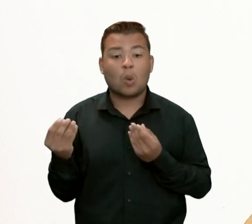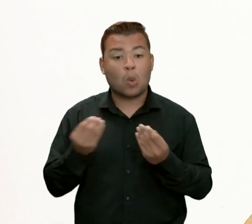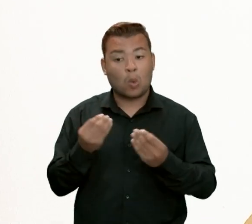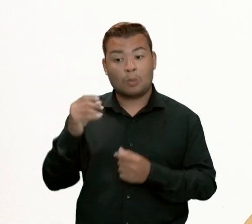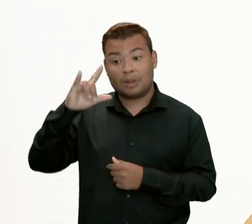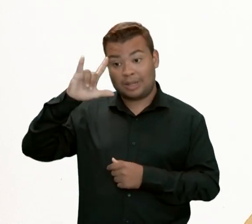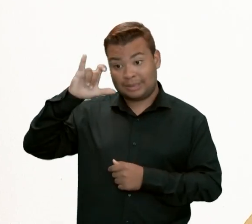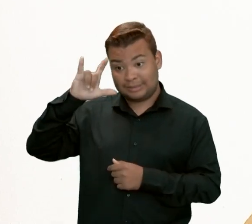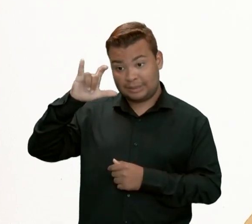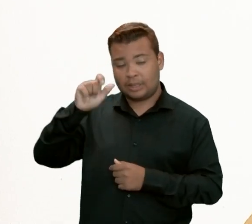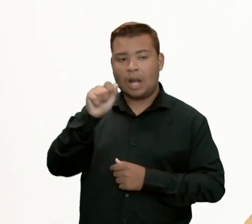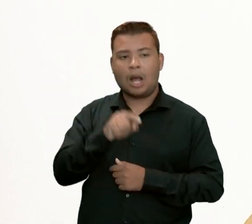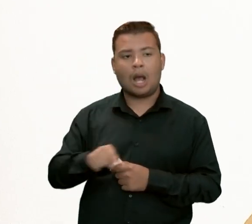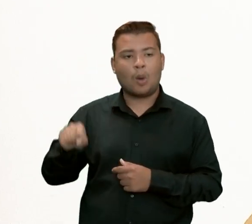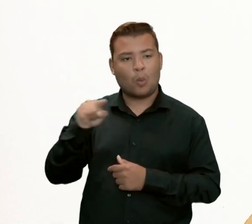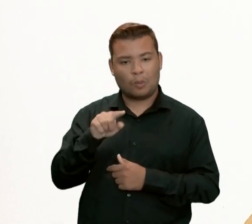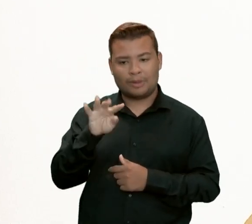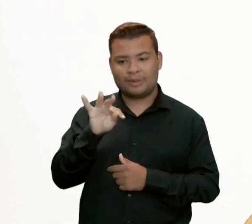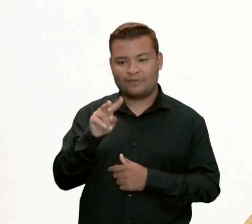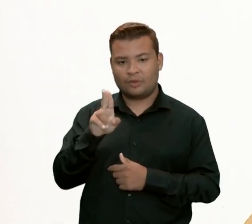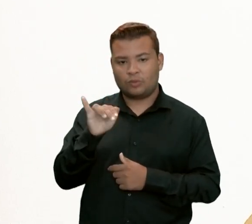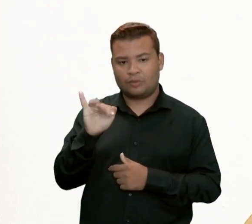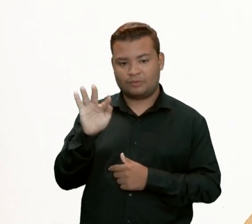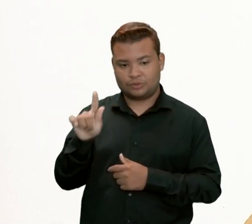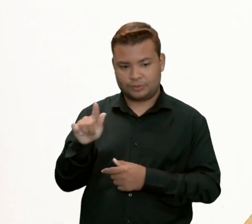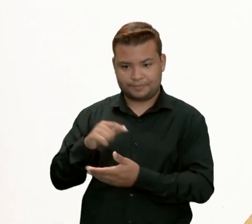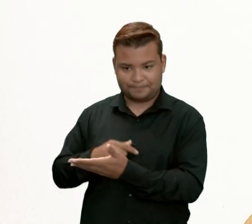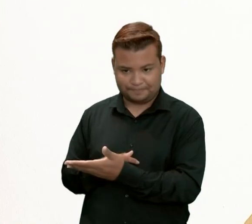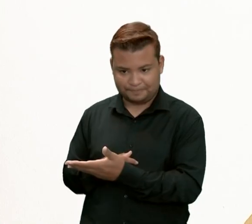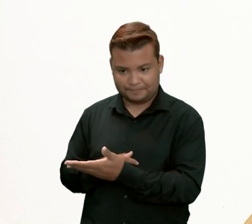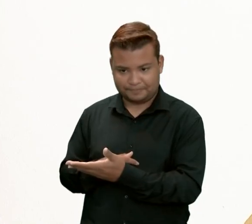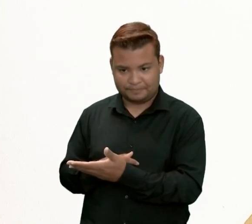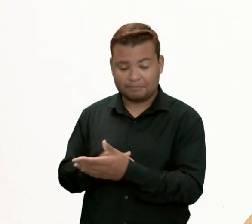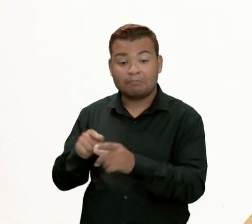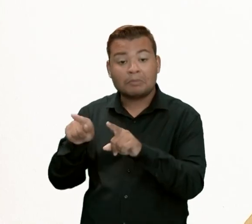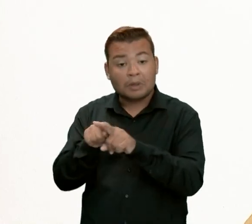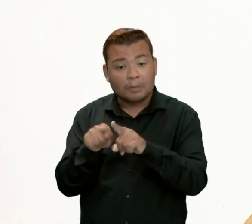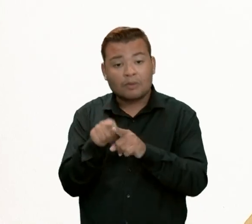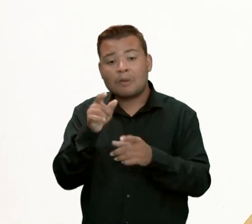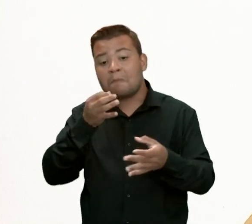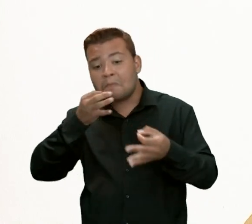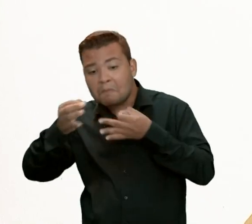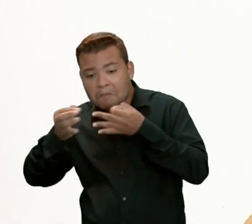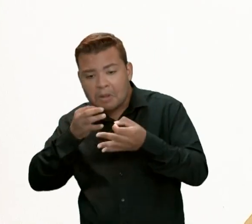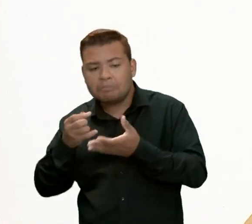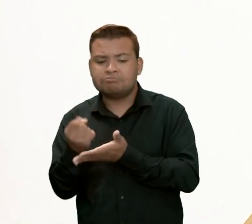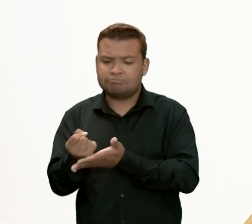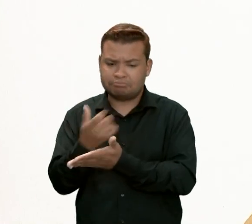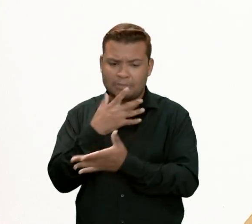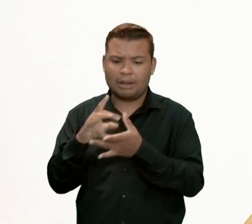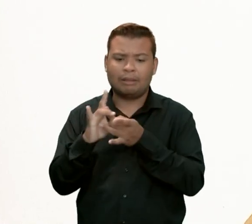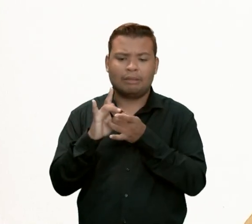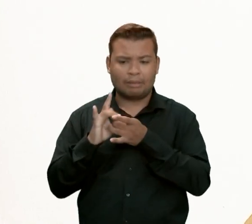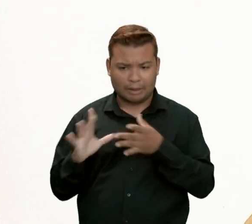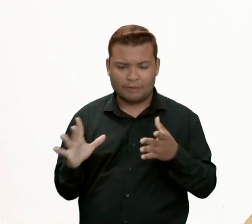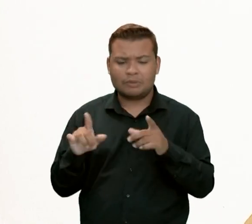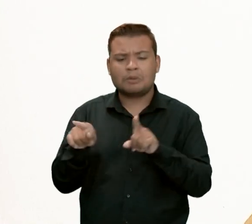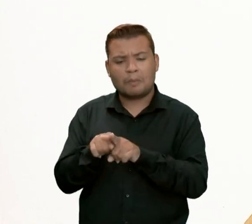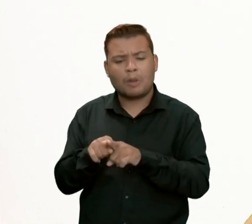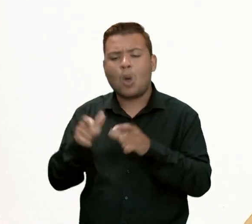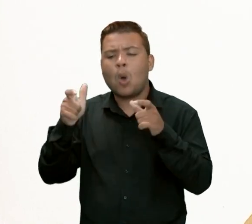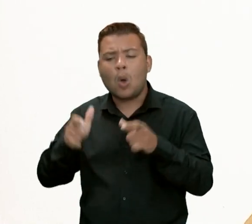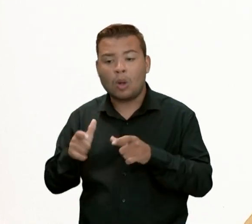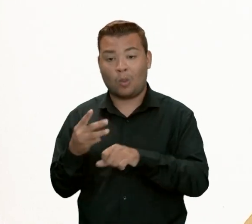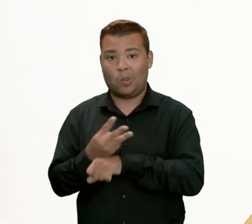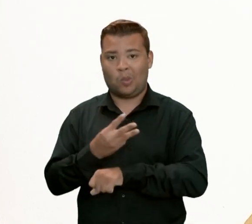Instagram, o @TVUFG. Também lembrando você que você pode mandar sua sugestão, aquele recadinho também no nosso WhatsApp. O